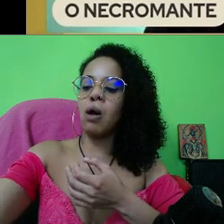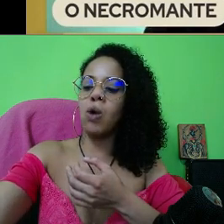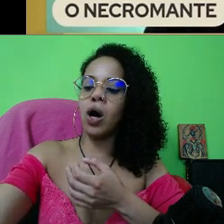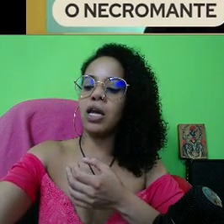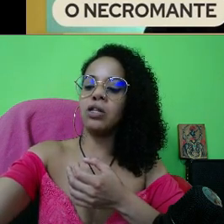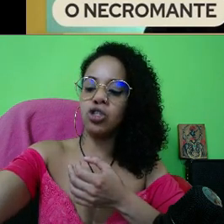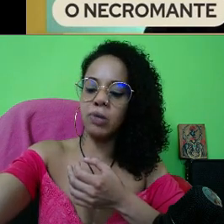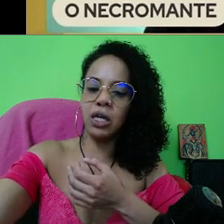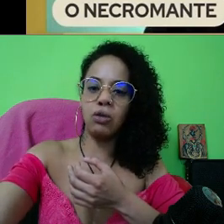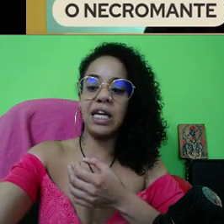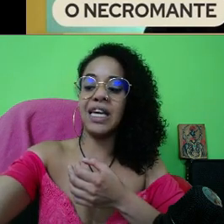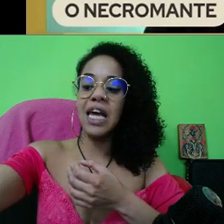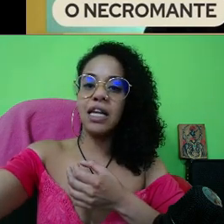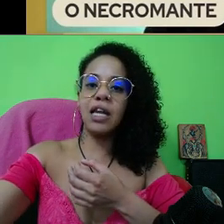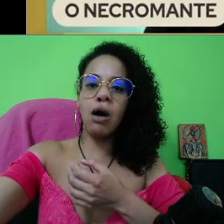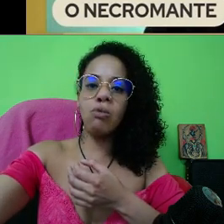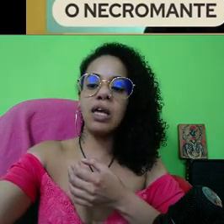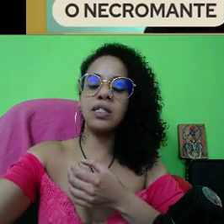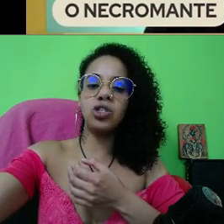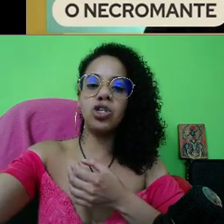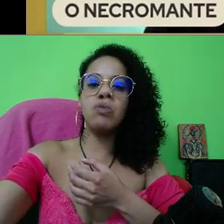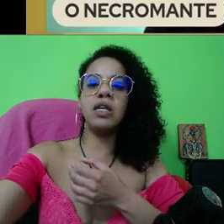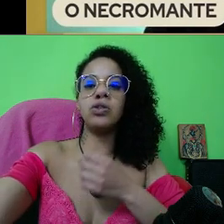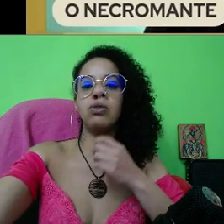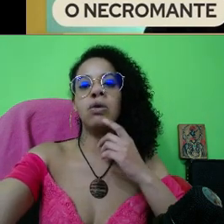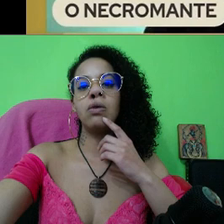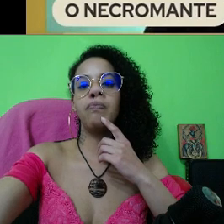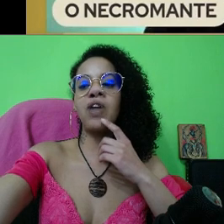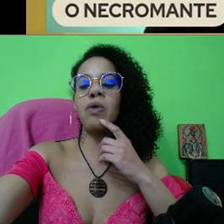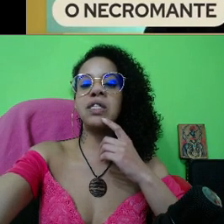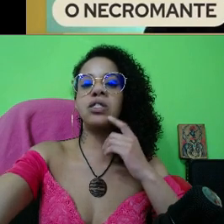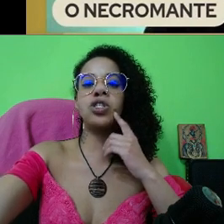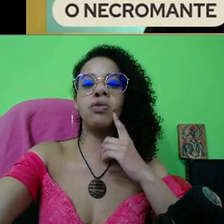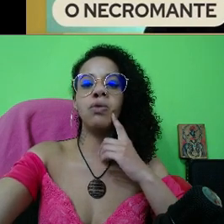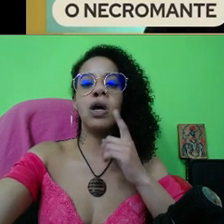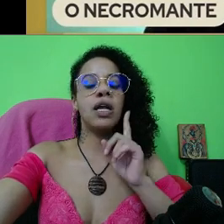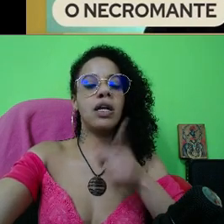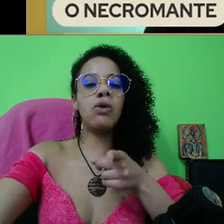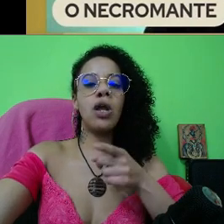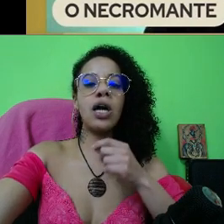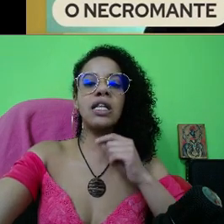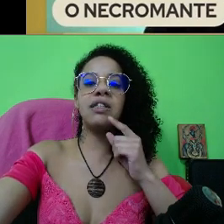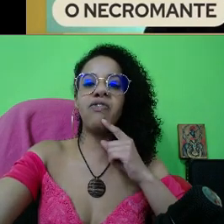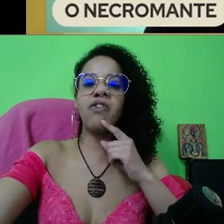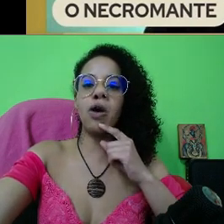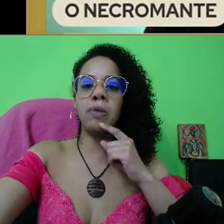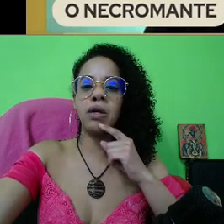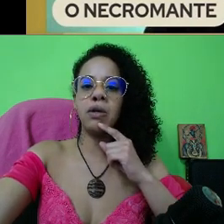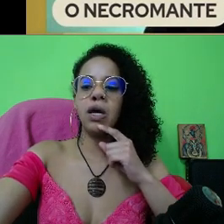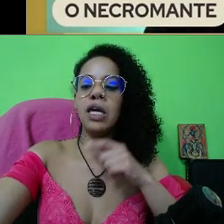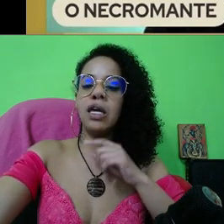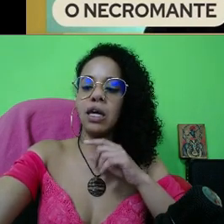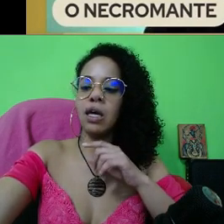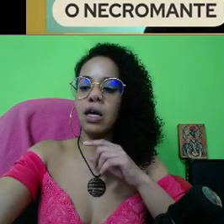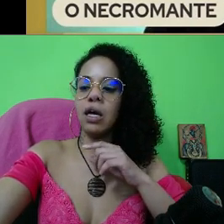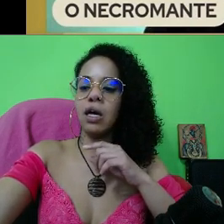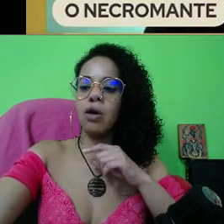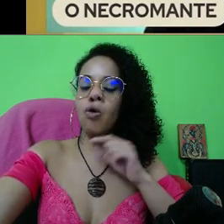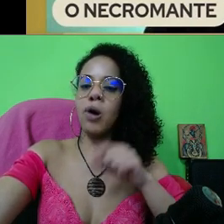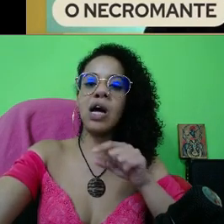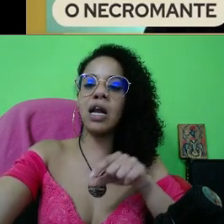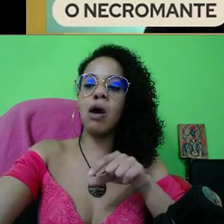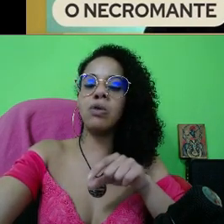ser tal dia tal hora tô te mandando link não existiu isso não existiu não coloque dessa forma e